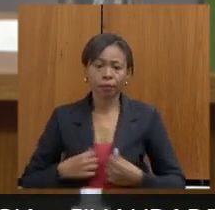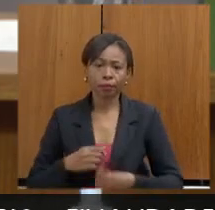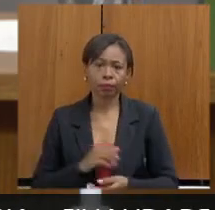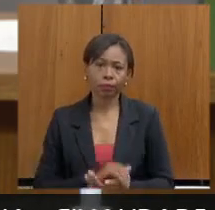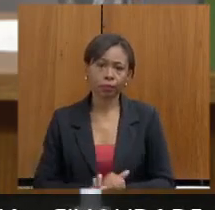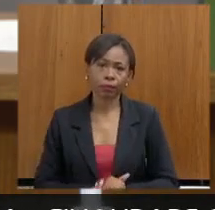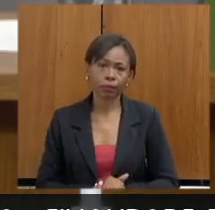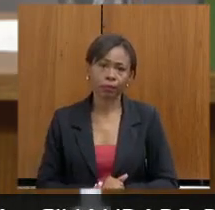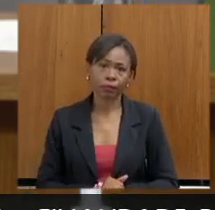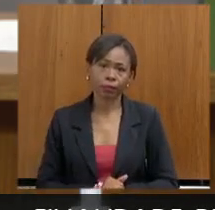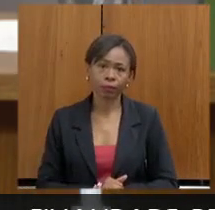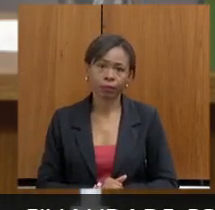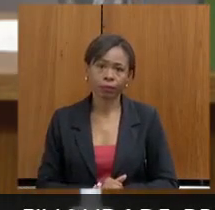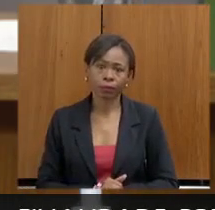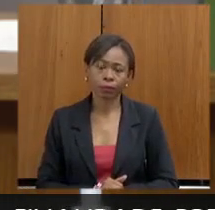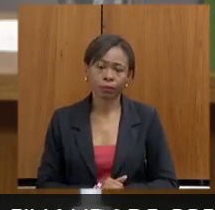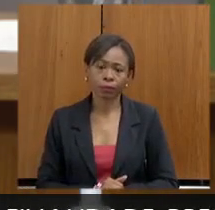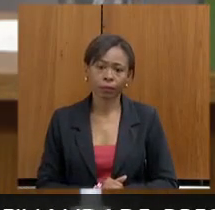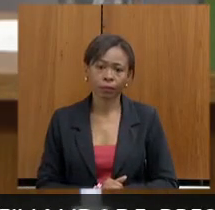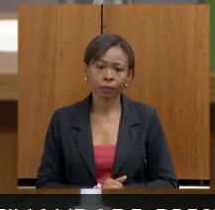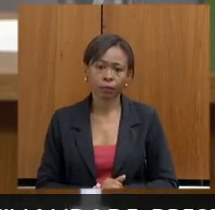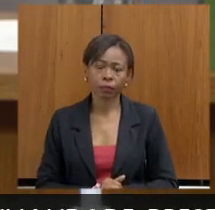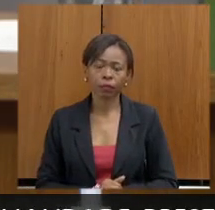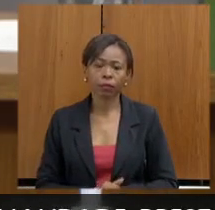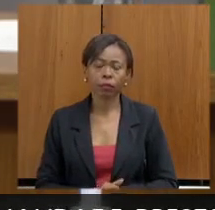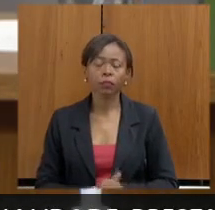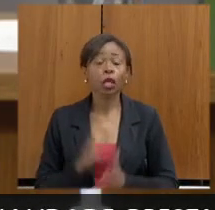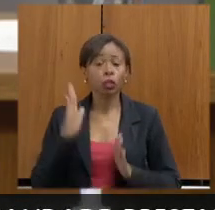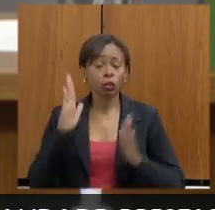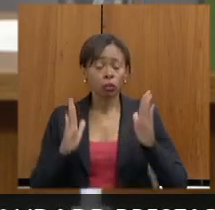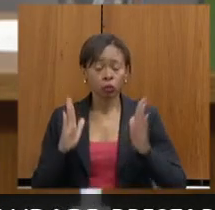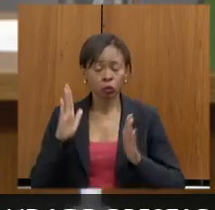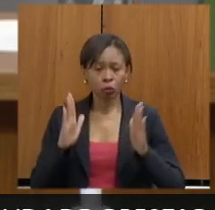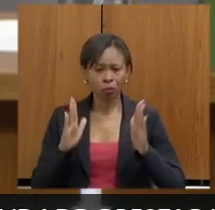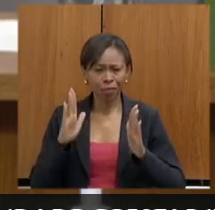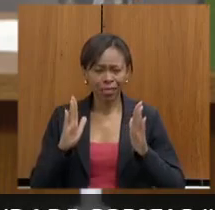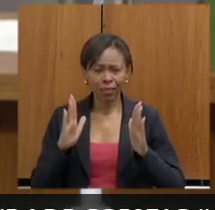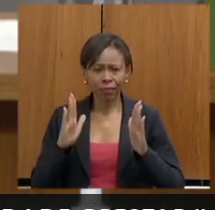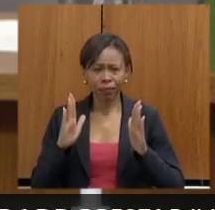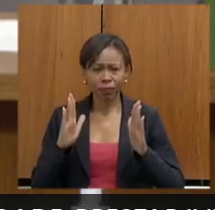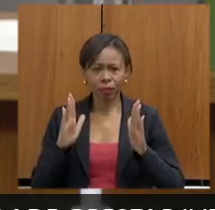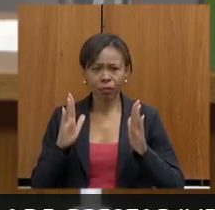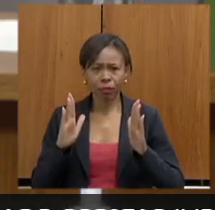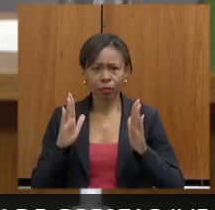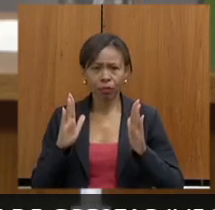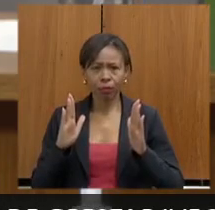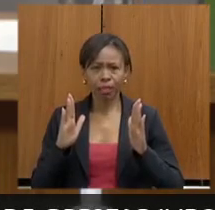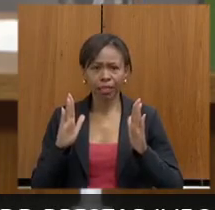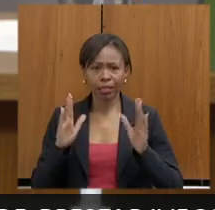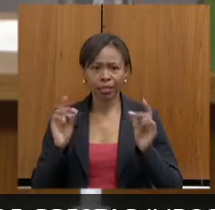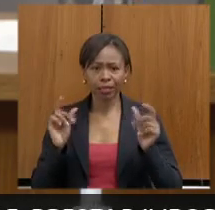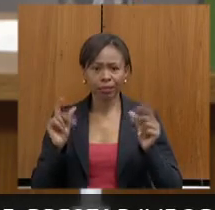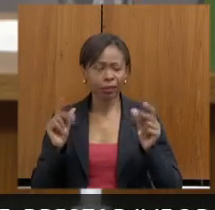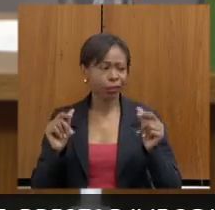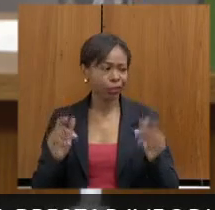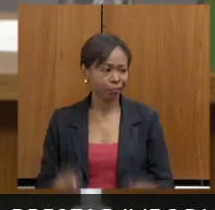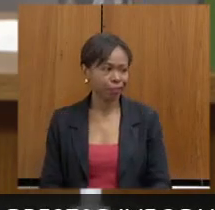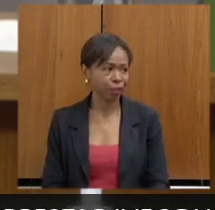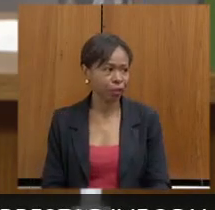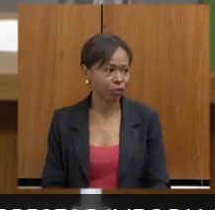e no período no período específico né o seu pergunta específico da fonte nós temos